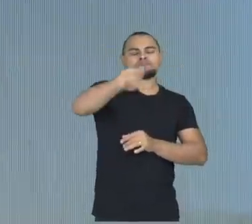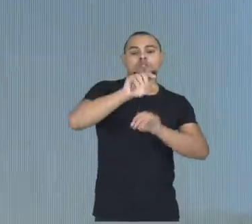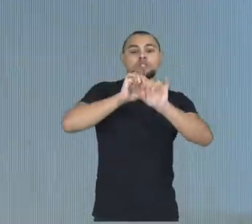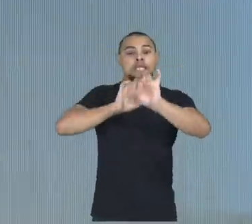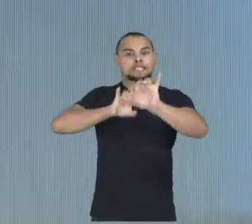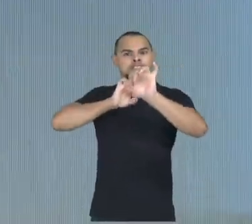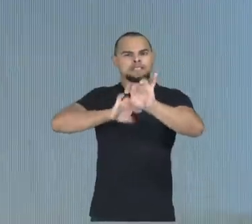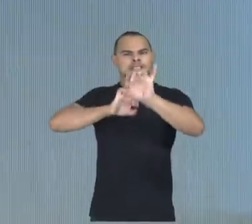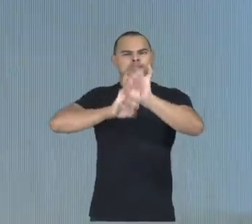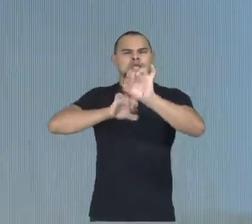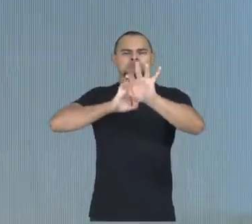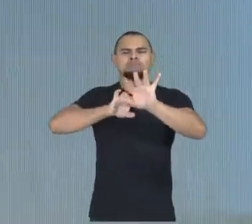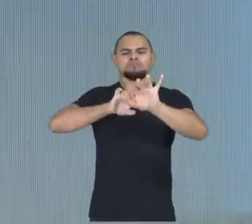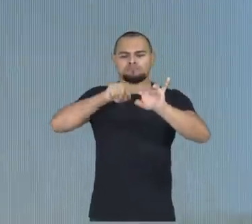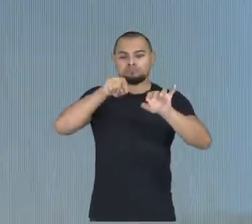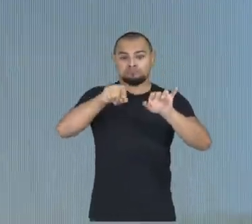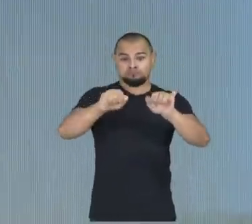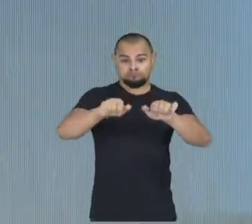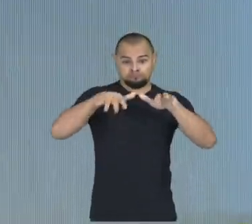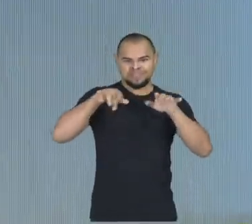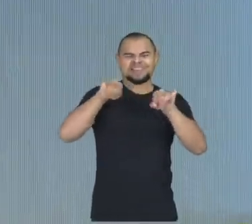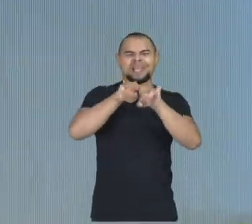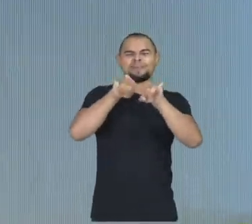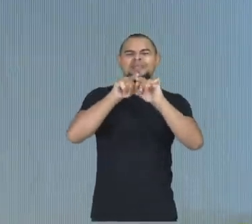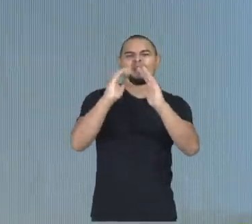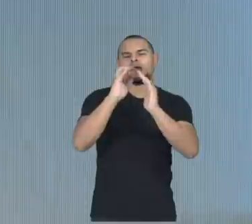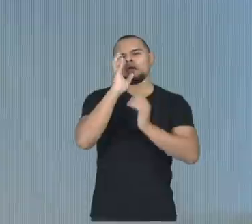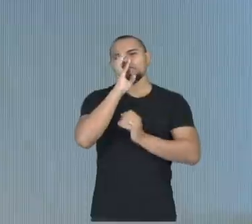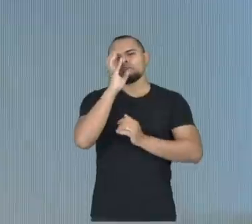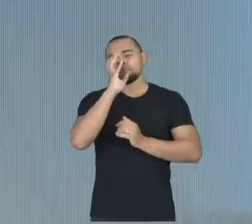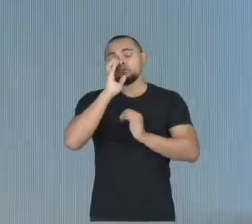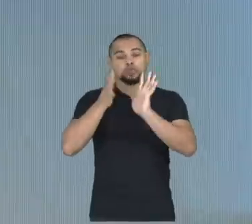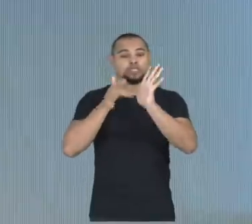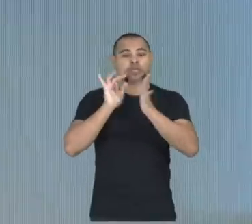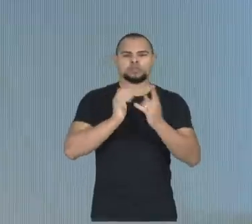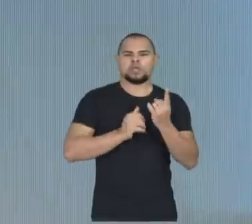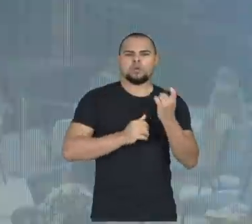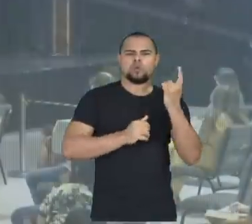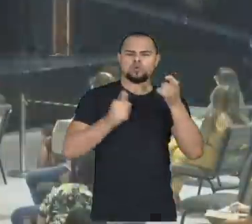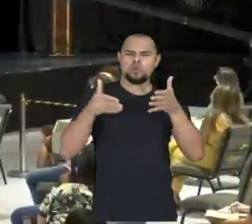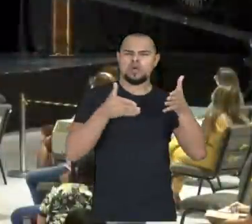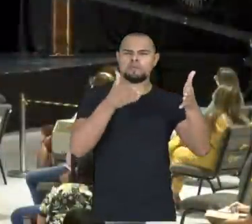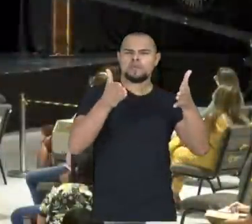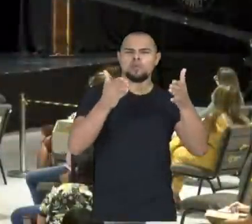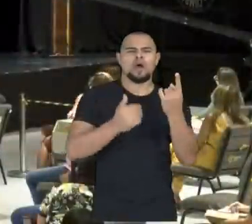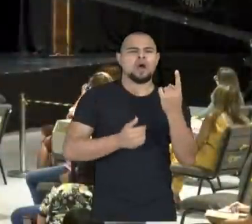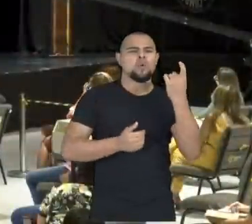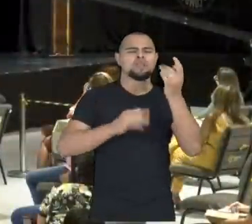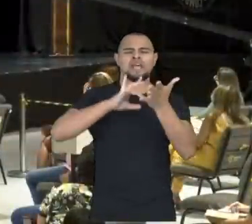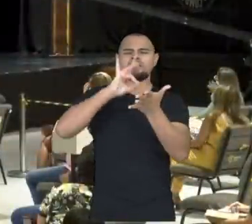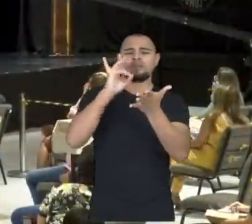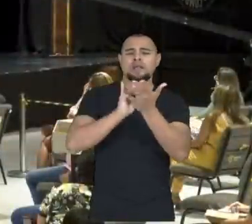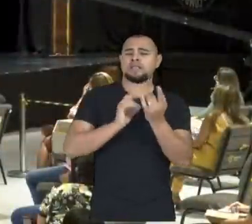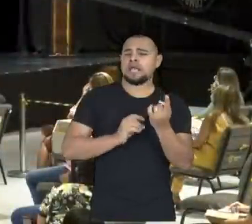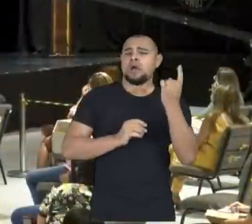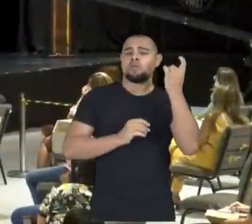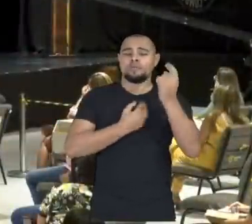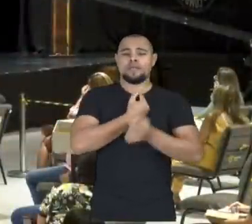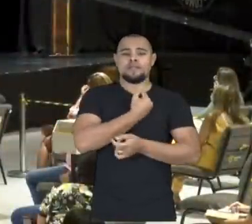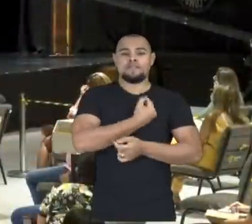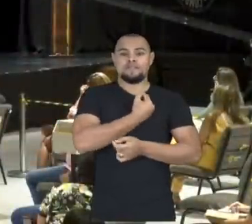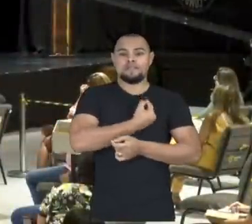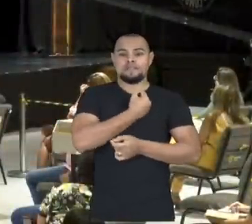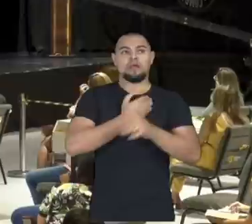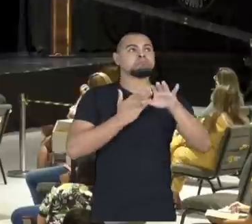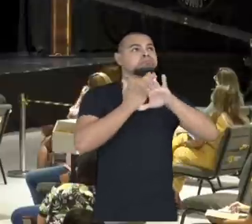a pessoas que estão aqui em casa, que Jesus Cristo é o único caminho, a verdade e a vida. Ninguém vem ao Pai